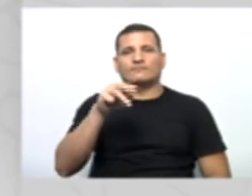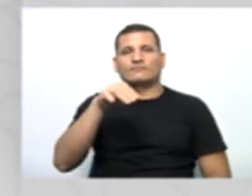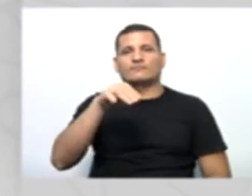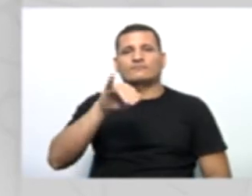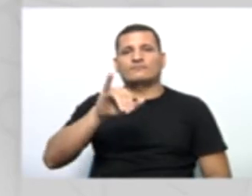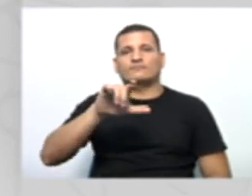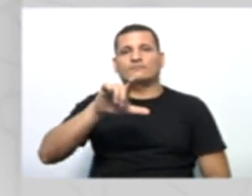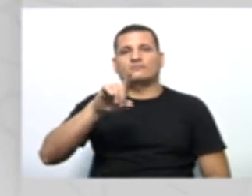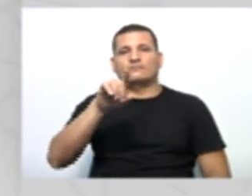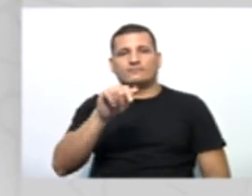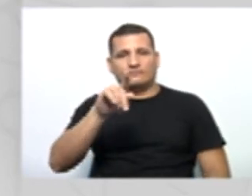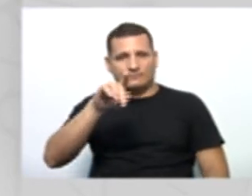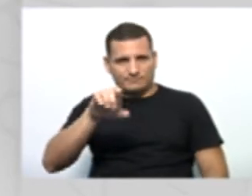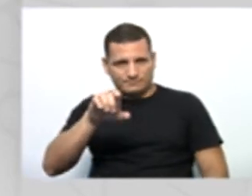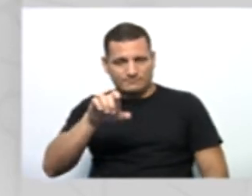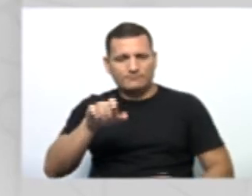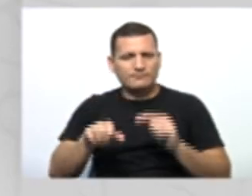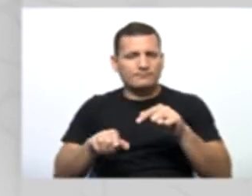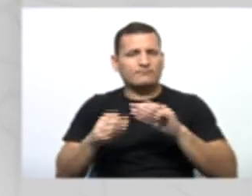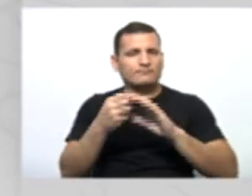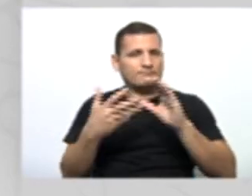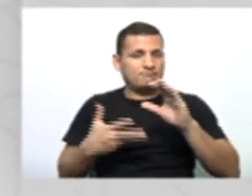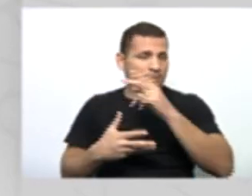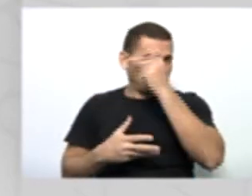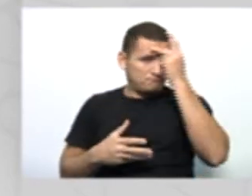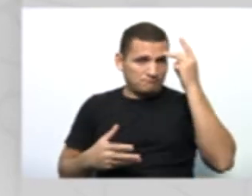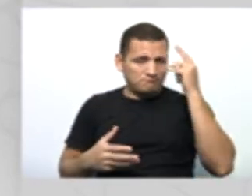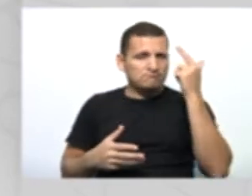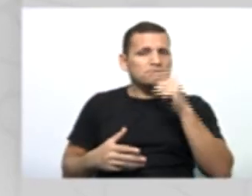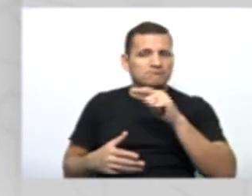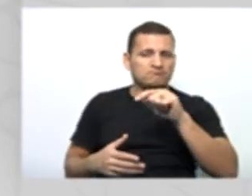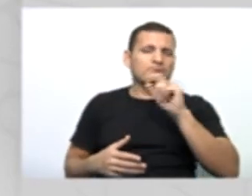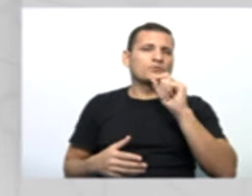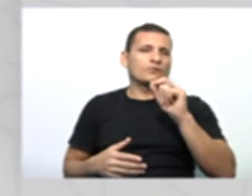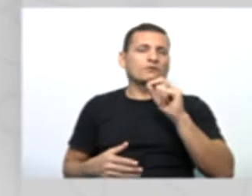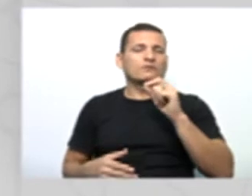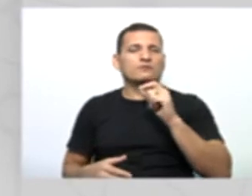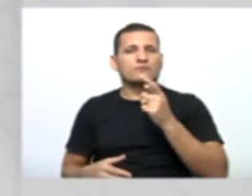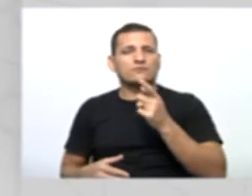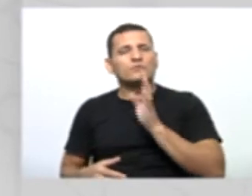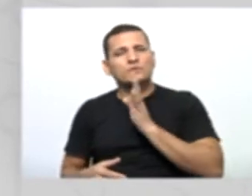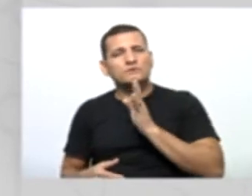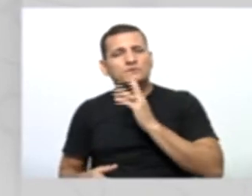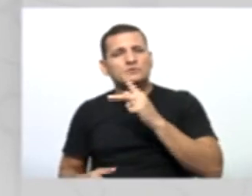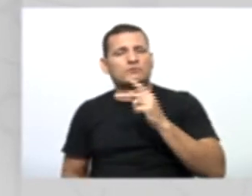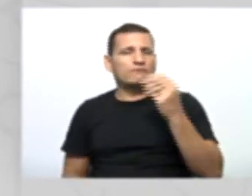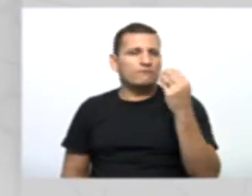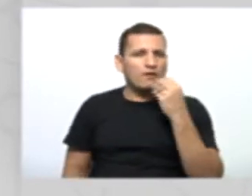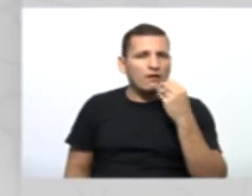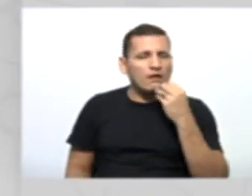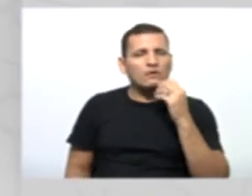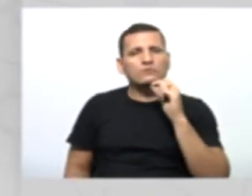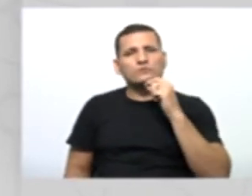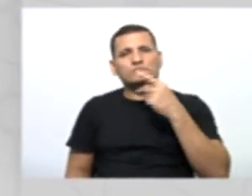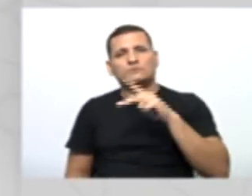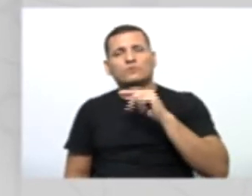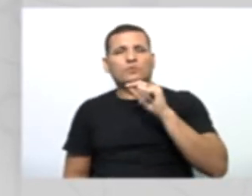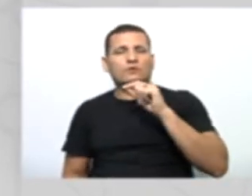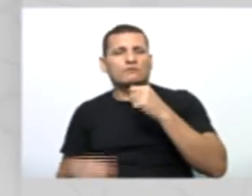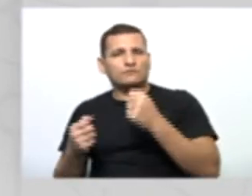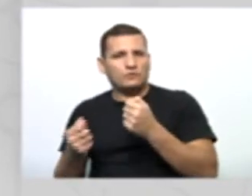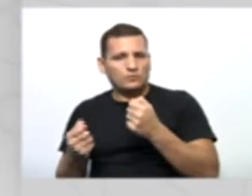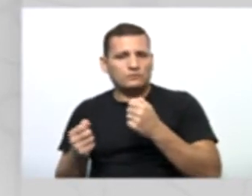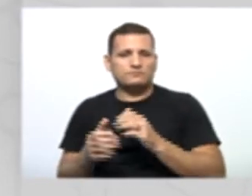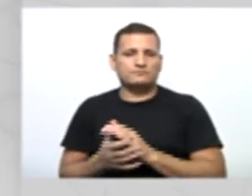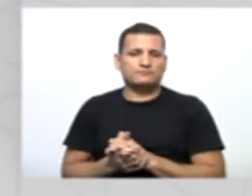pessoa que consegue ter uma ponderação entre suas fraquezas, reconhecer a própria fraqueza, as próprias dificuldades.